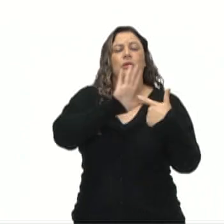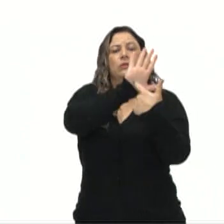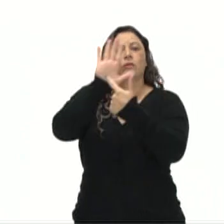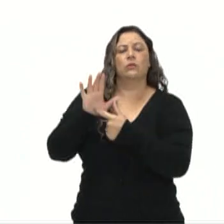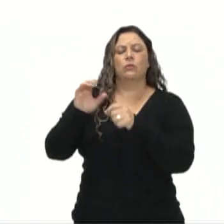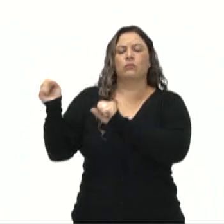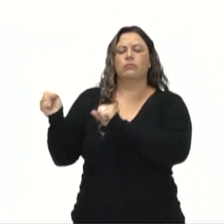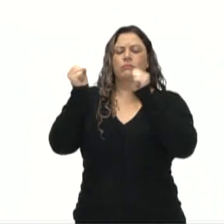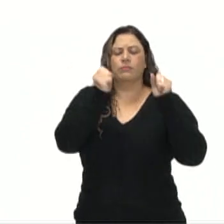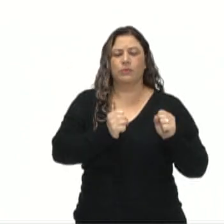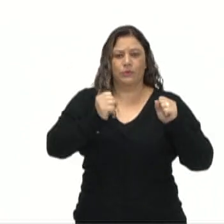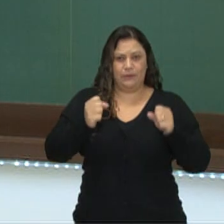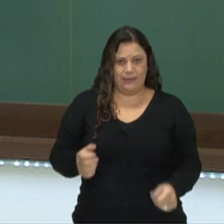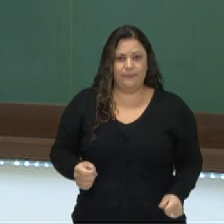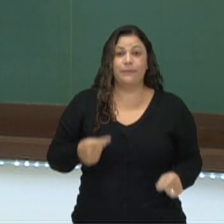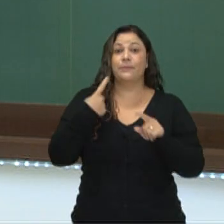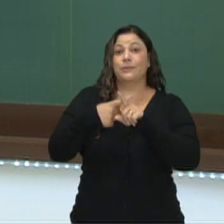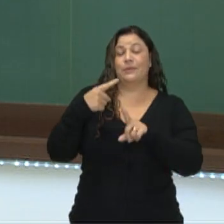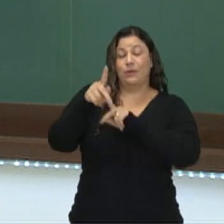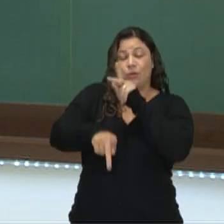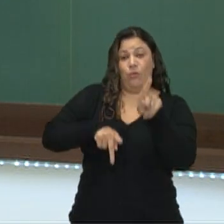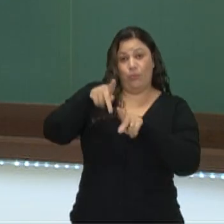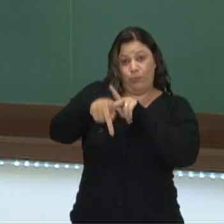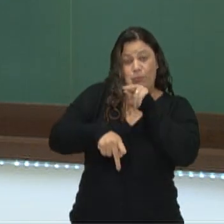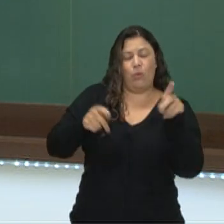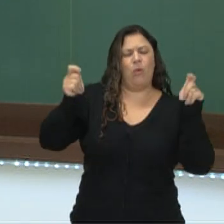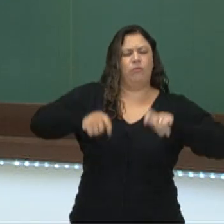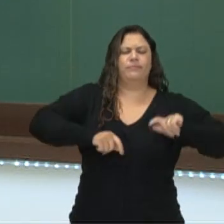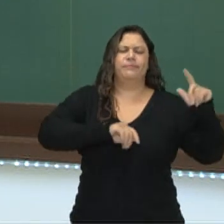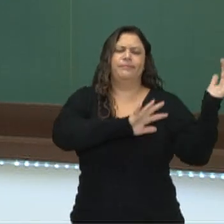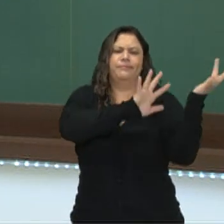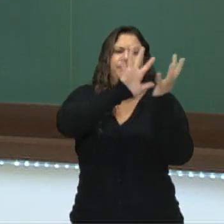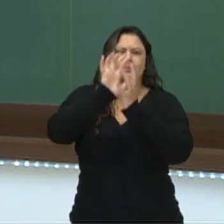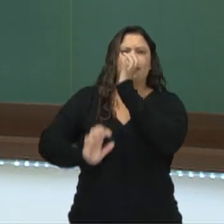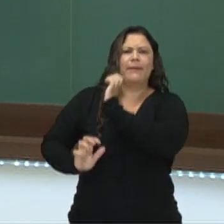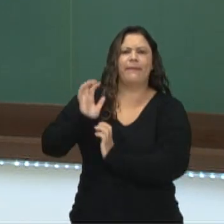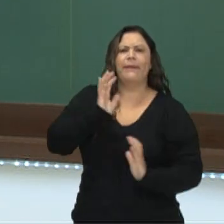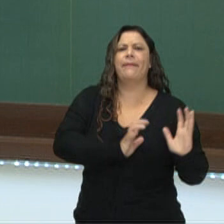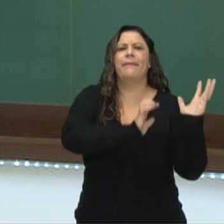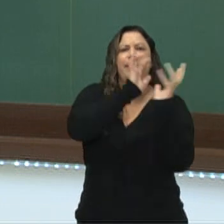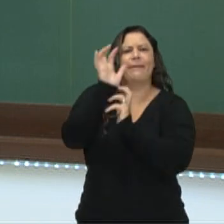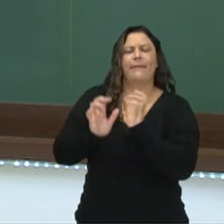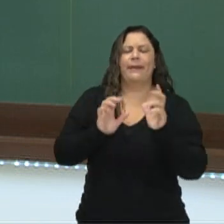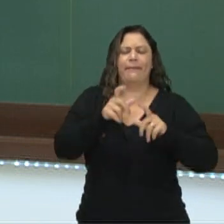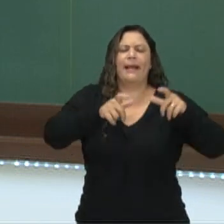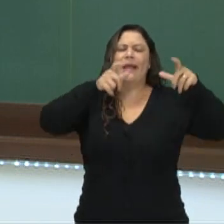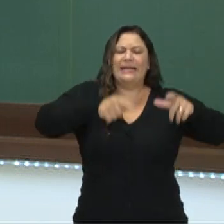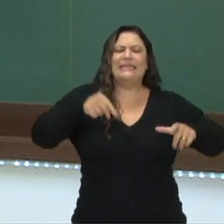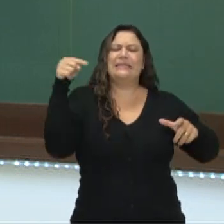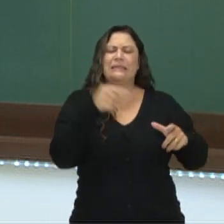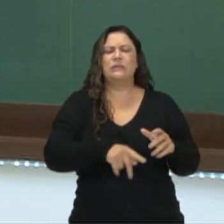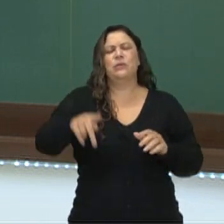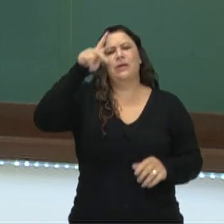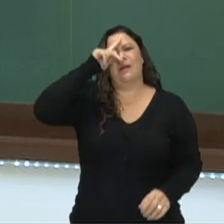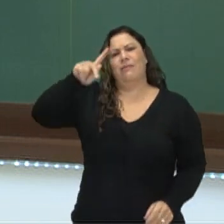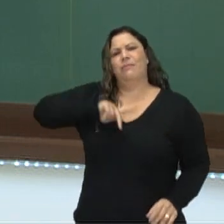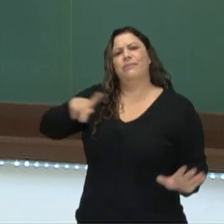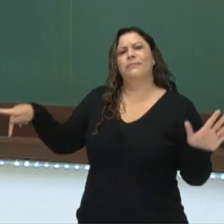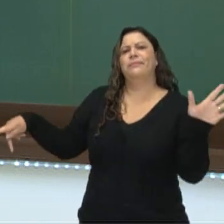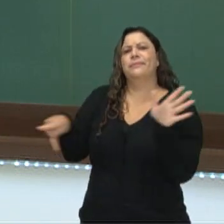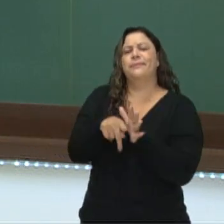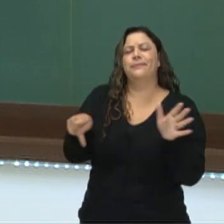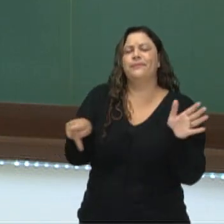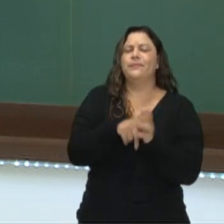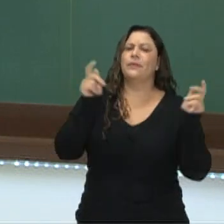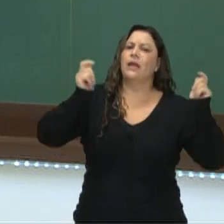de poder. Porque o povo, né, ainda briga a questão, esse território é meu. Né? A gente sempre ouviu isso em relação